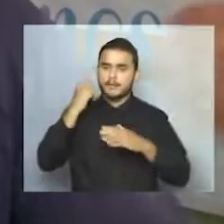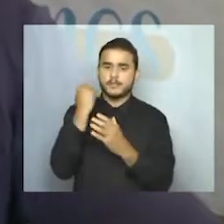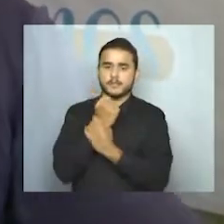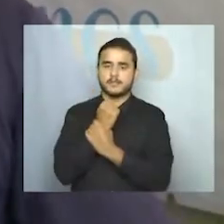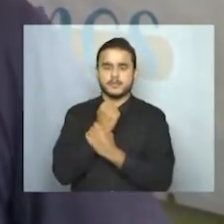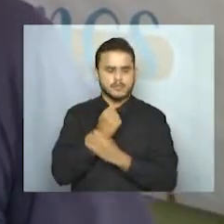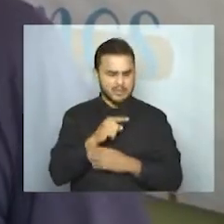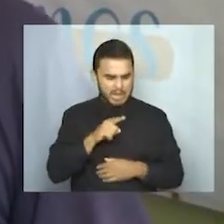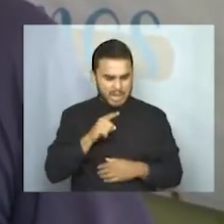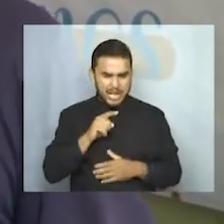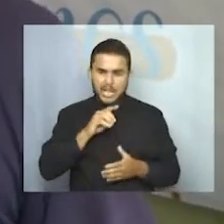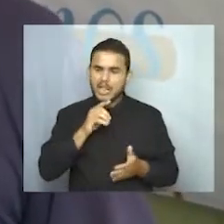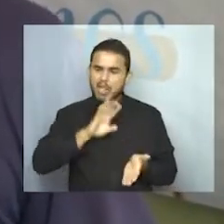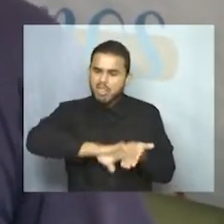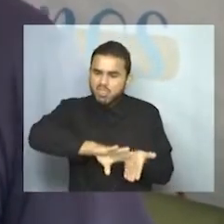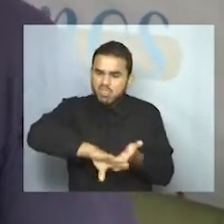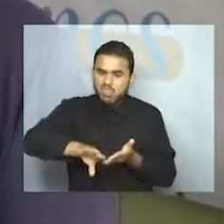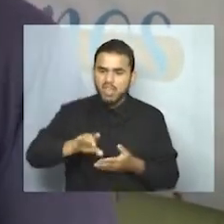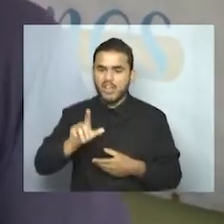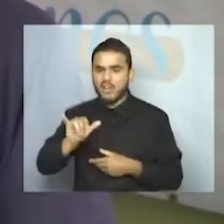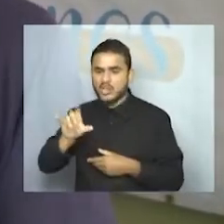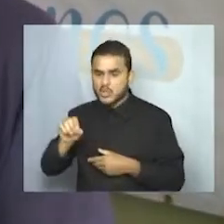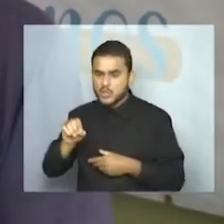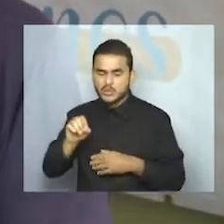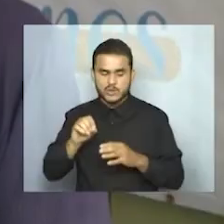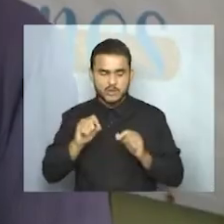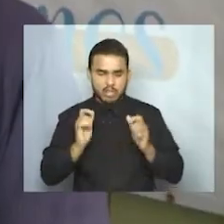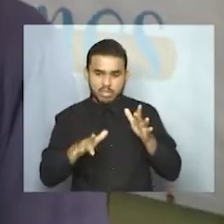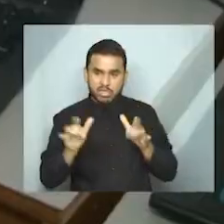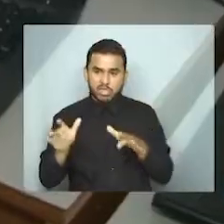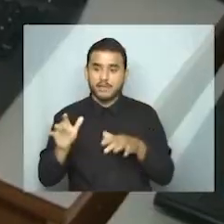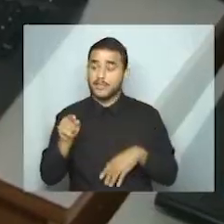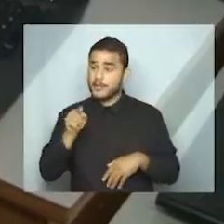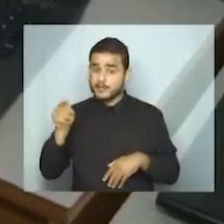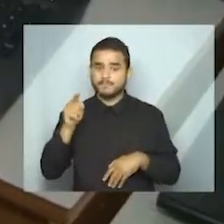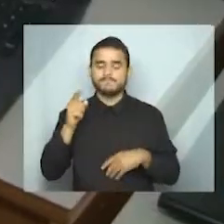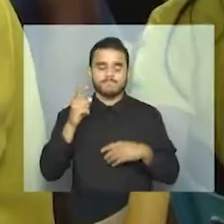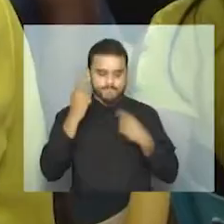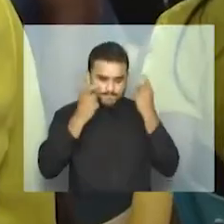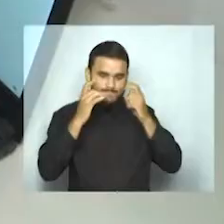Resíduos, papéis jogados, eles são os verdadeiros guardiões dessa praça.